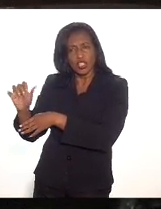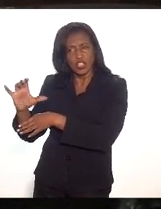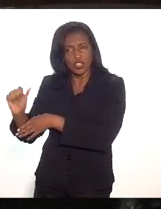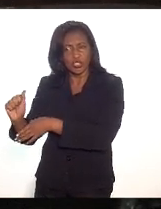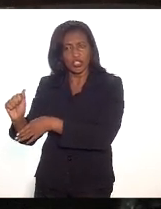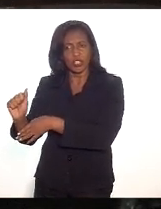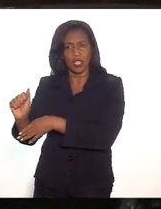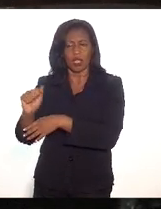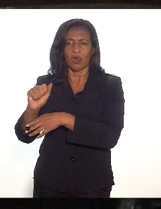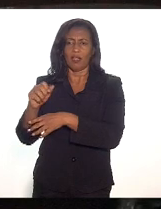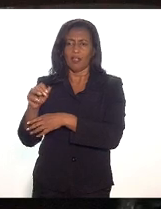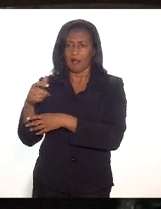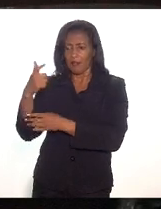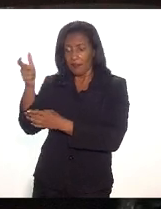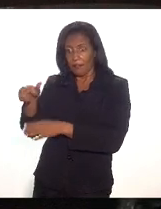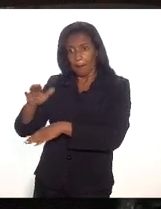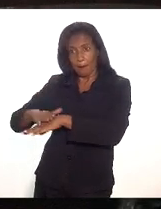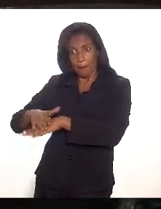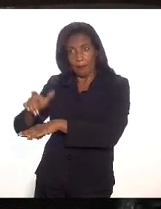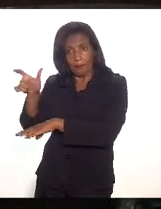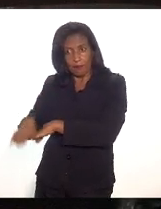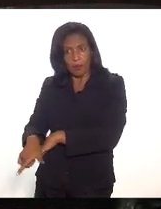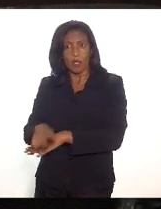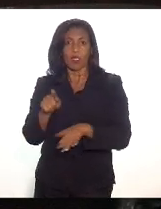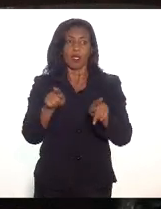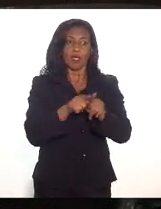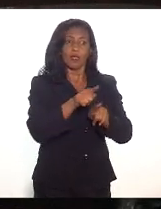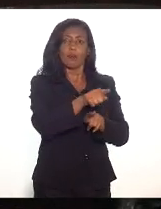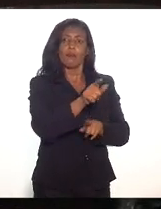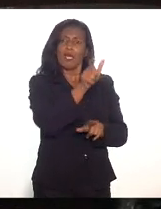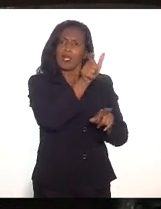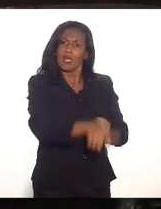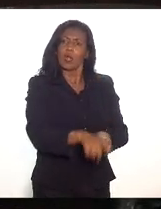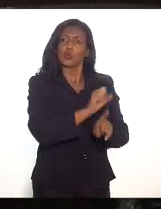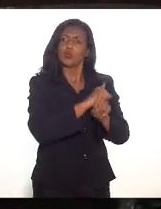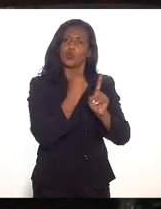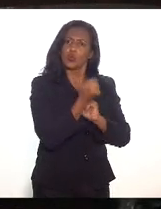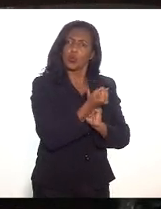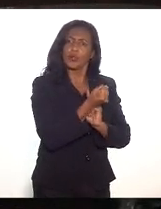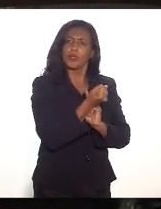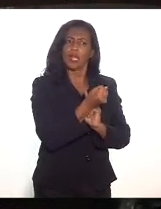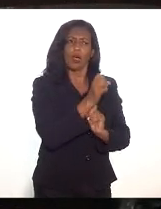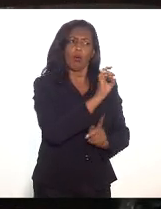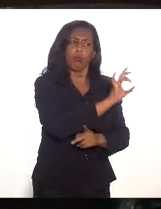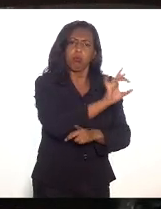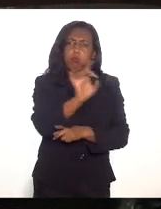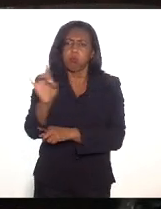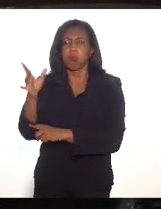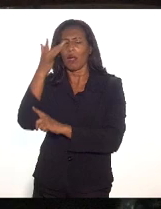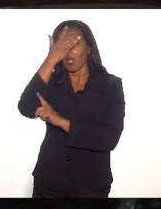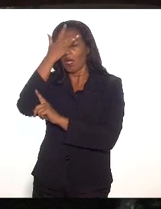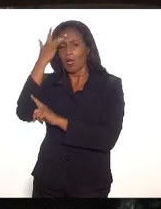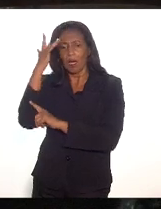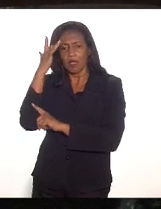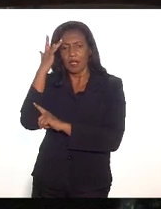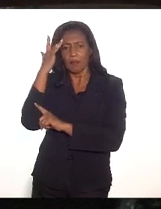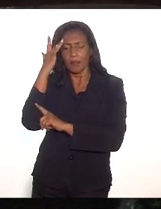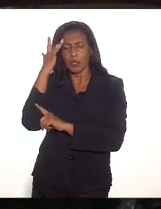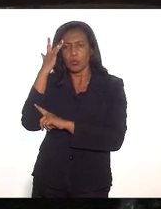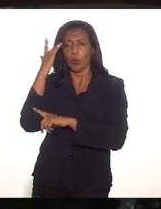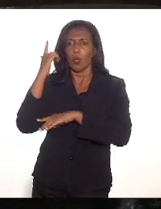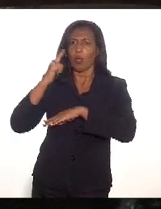logística social, investindo nas pessoas. Cabe ao Estado, no seu